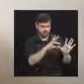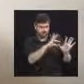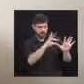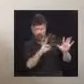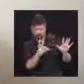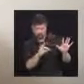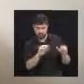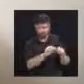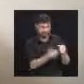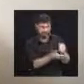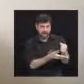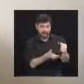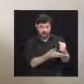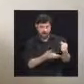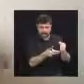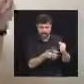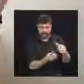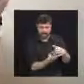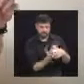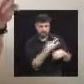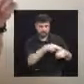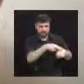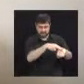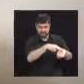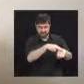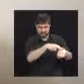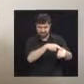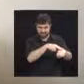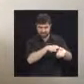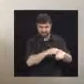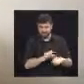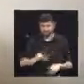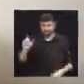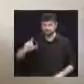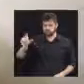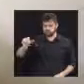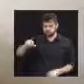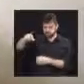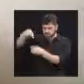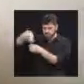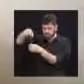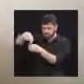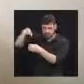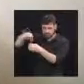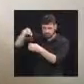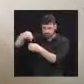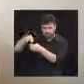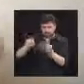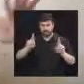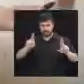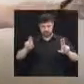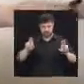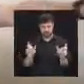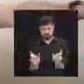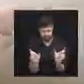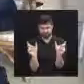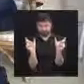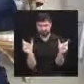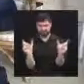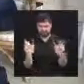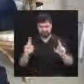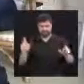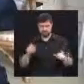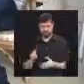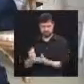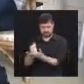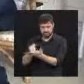baseado principalmente em plantas. Aqui é dinamização, diluição. Então, coisas completamente